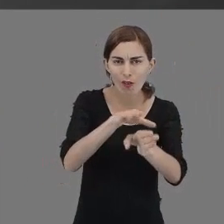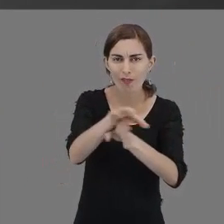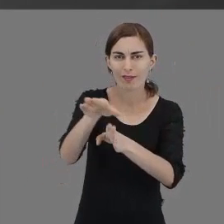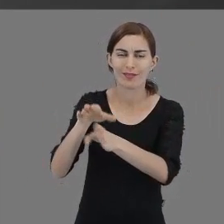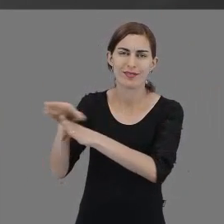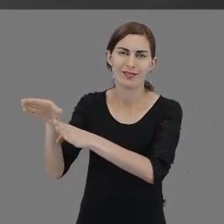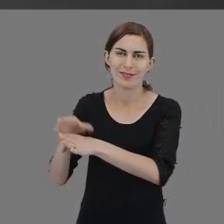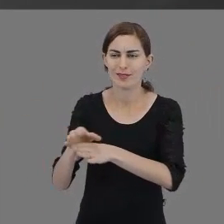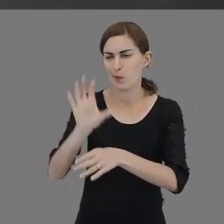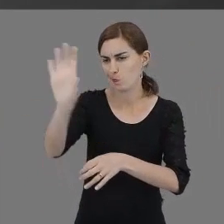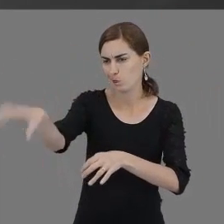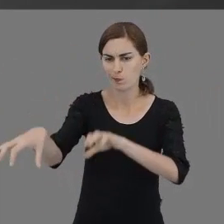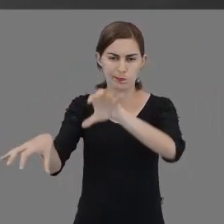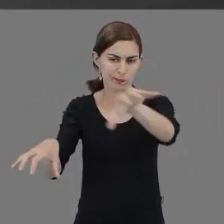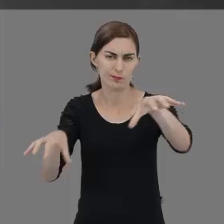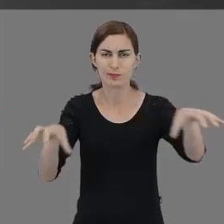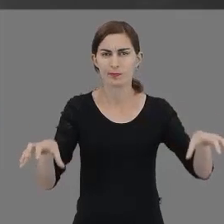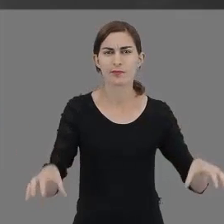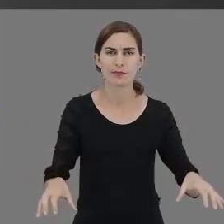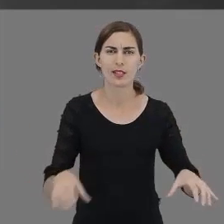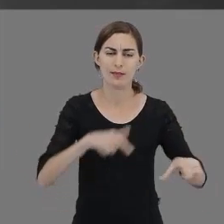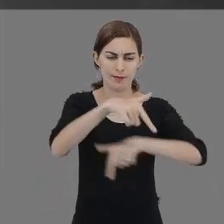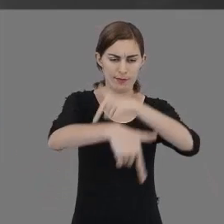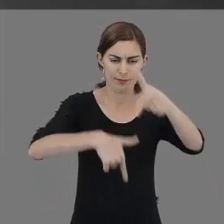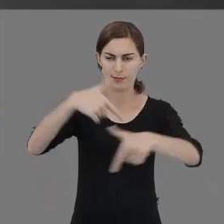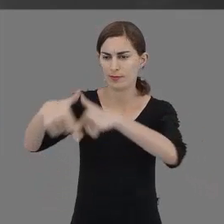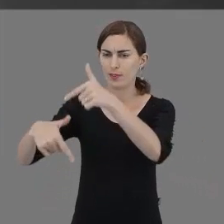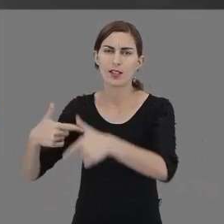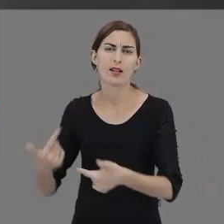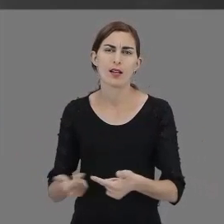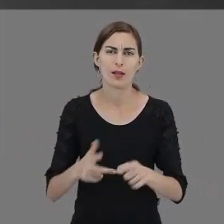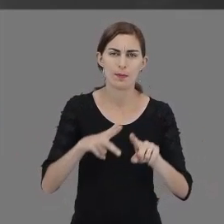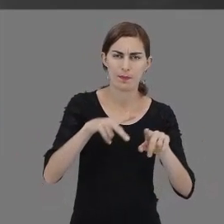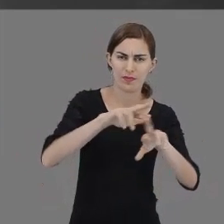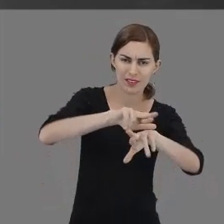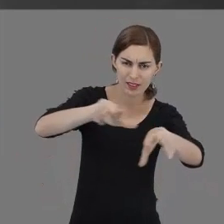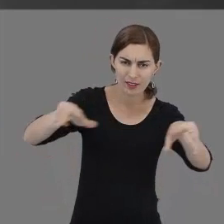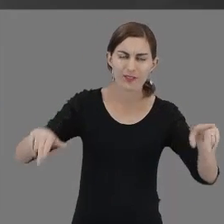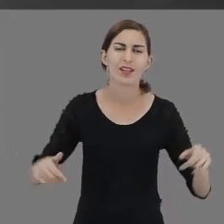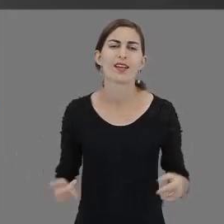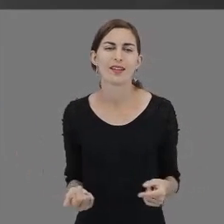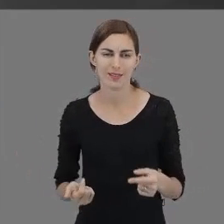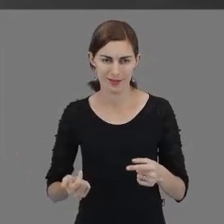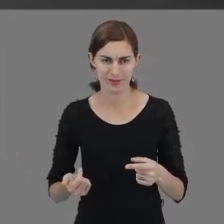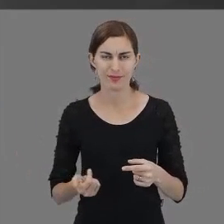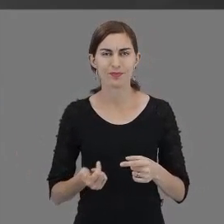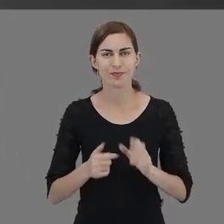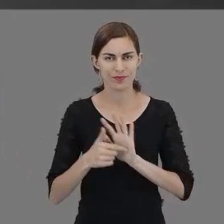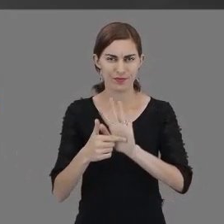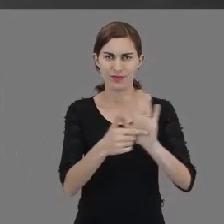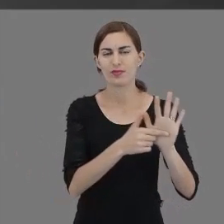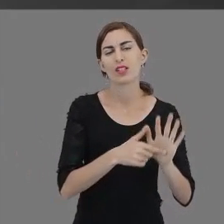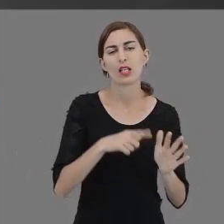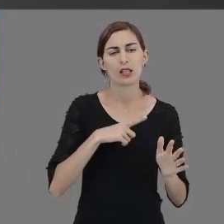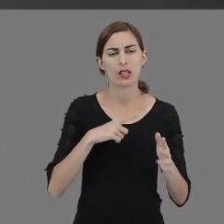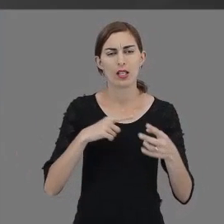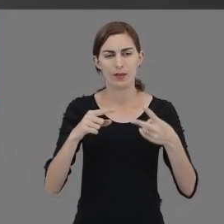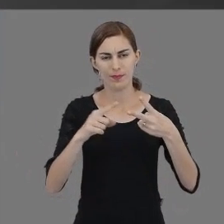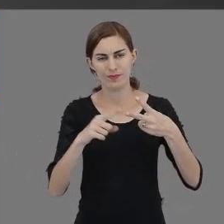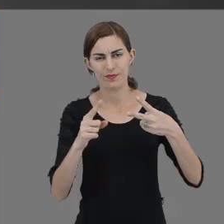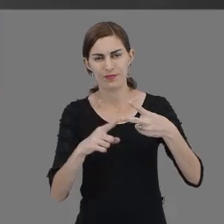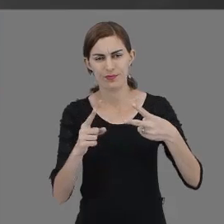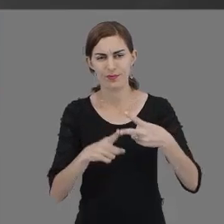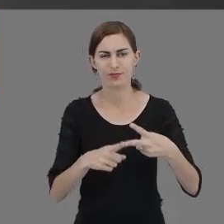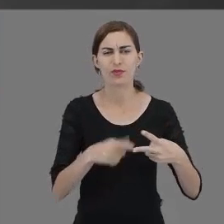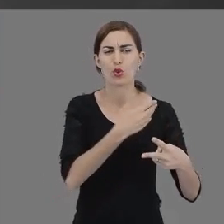serviço, descentralização, eficiência na prestação de serviços, uso de mecanismos de mercado e accountability. E a gente tem a governança